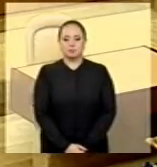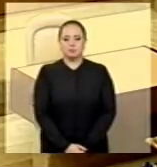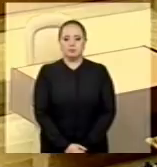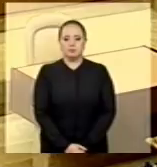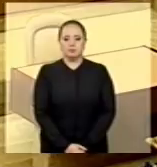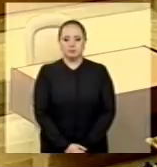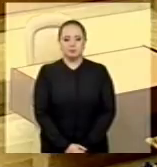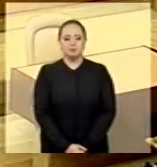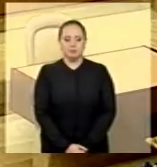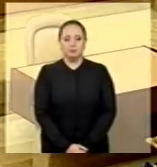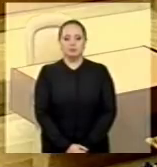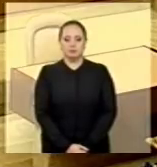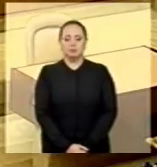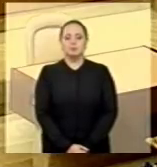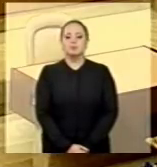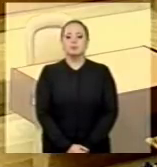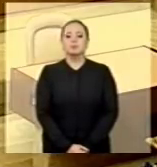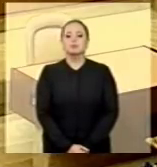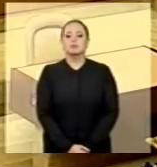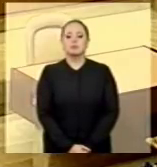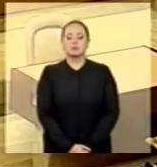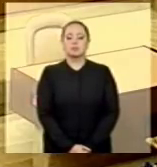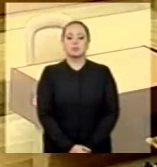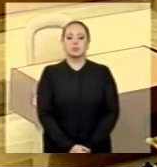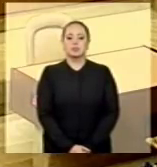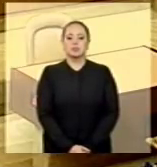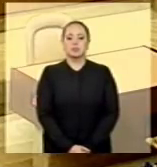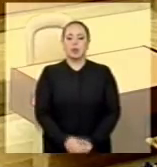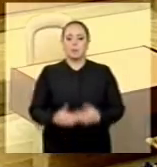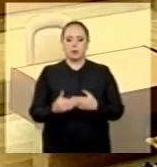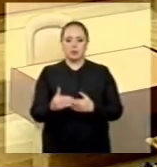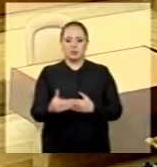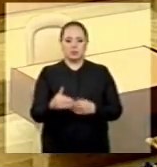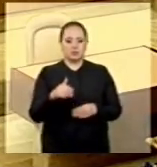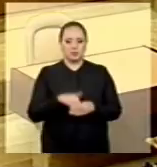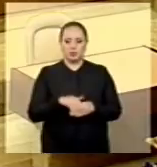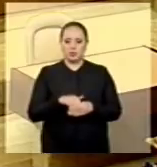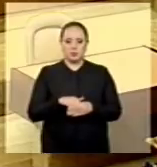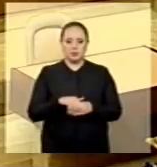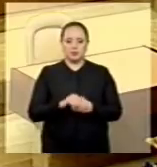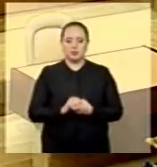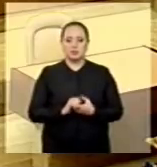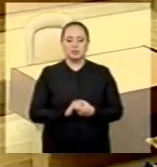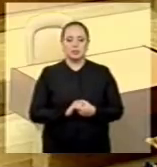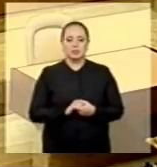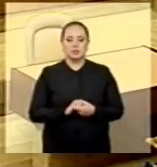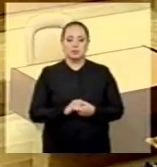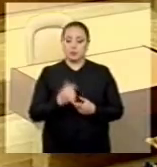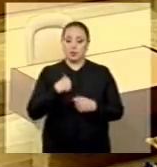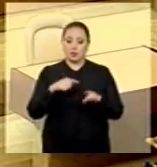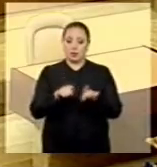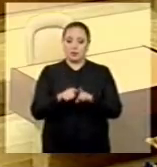Eu, em outra passagem mais à frente, senhora presidente, do voto, eu também